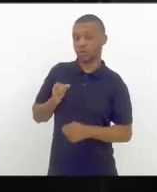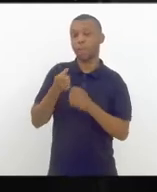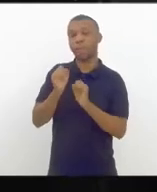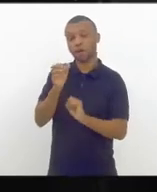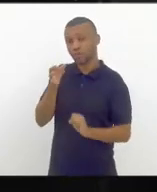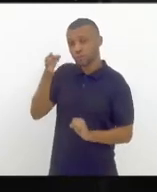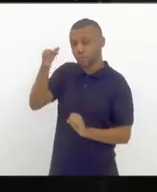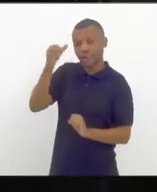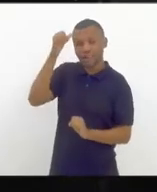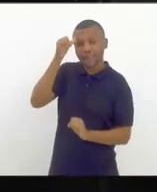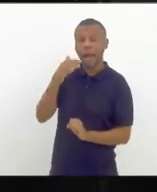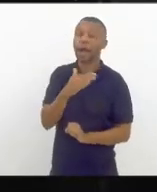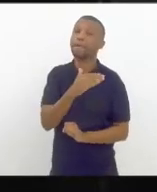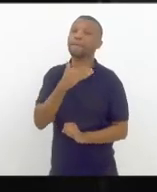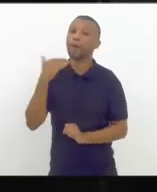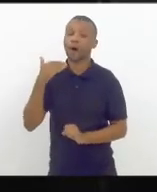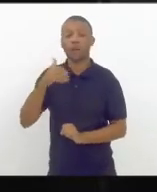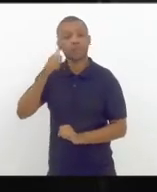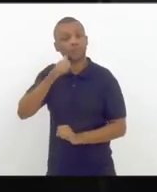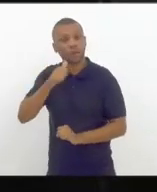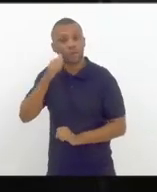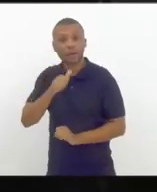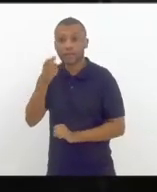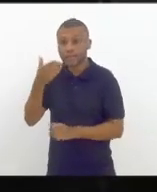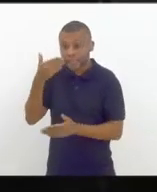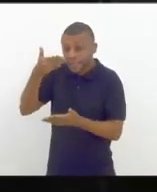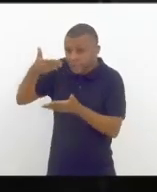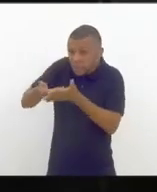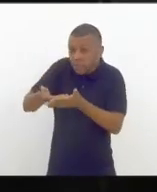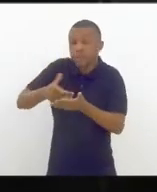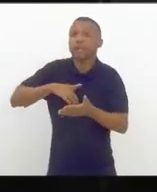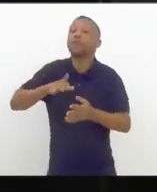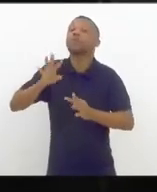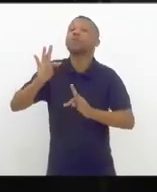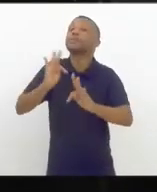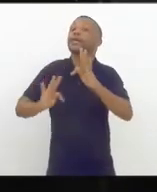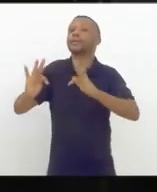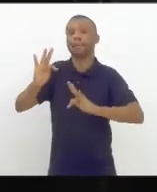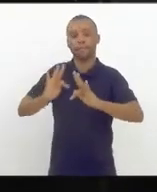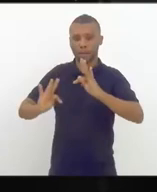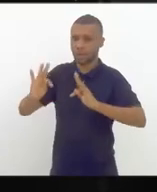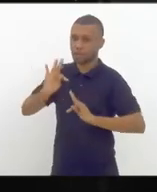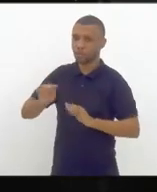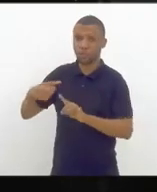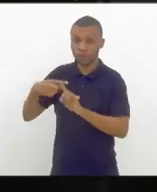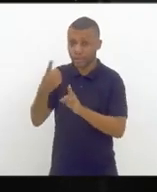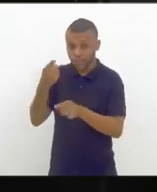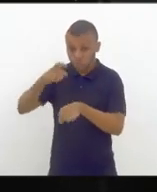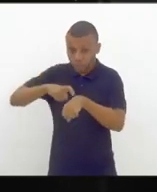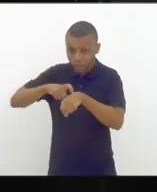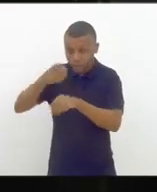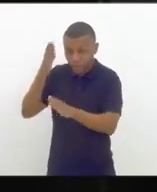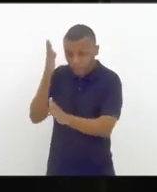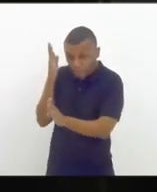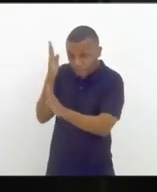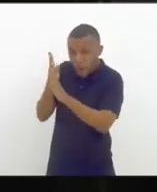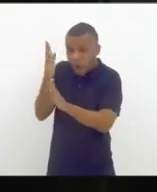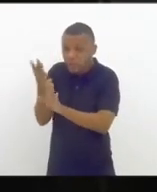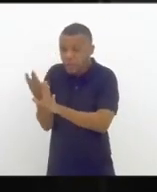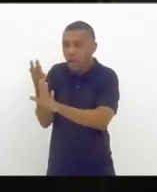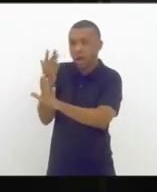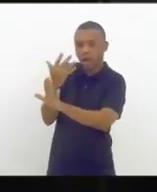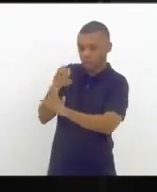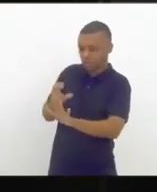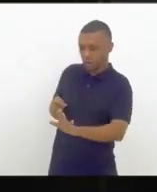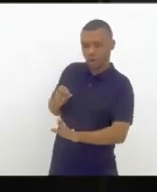morte das mulheres entrando imediatamente com tratamento porque o diagnóstico precoce salva vidas e a